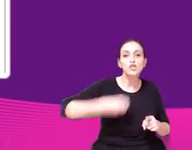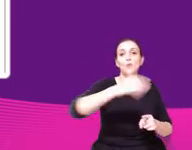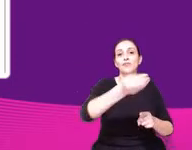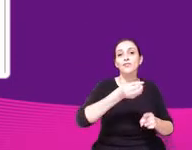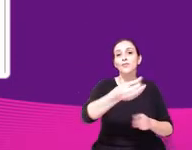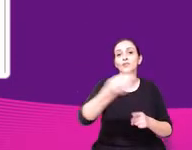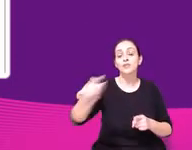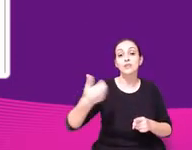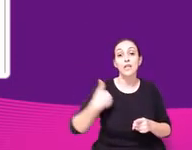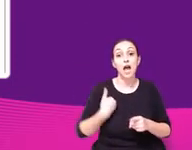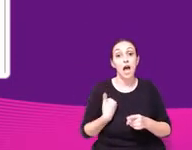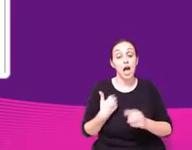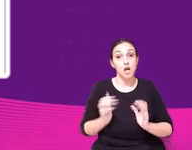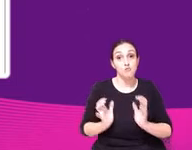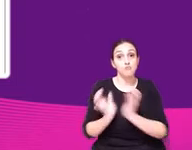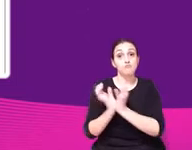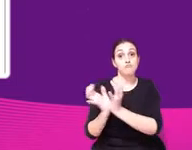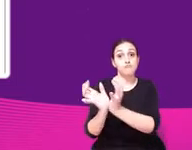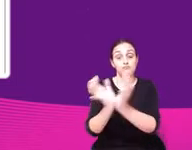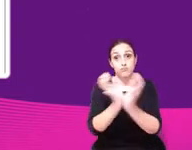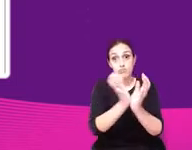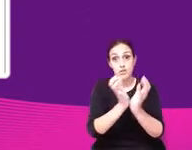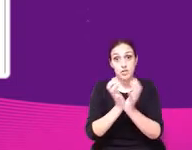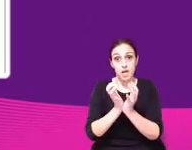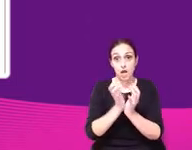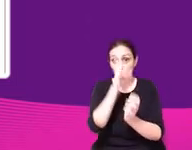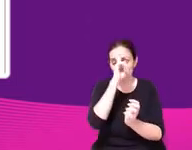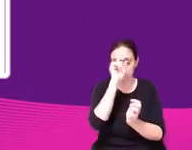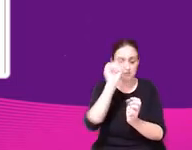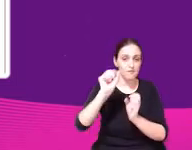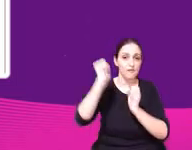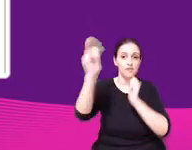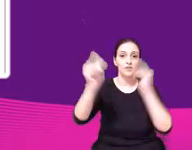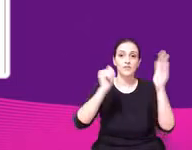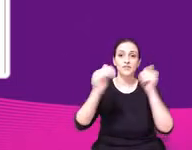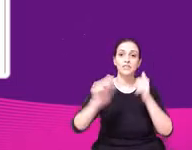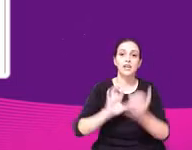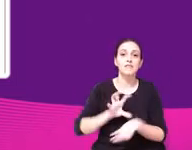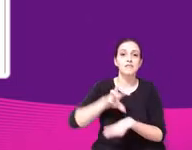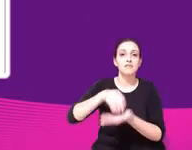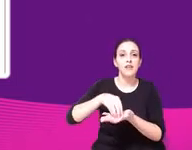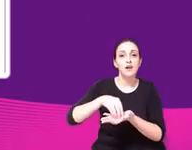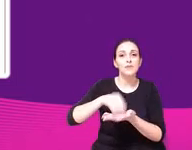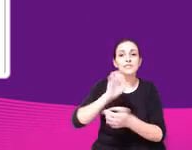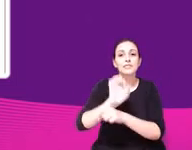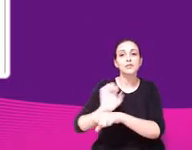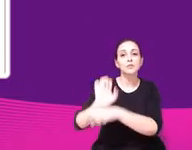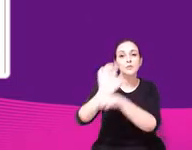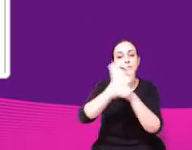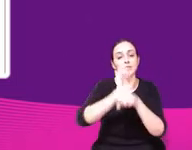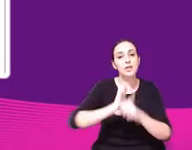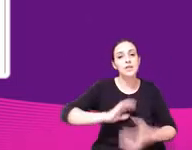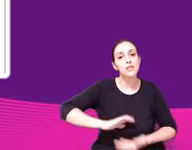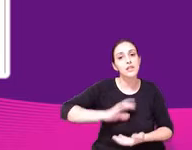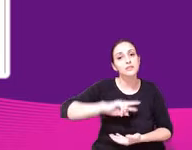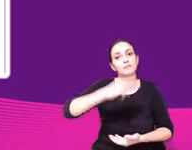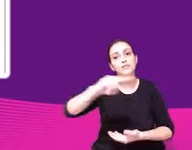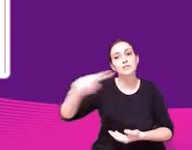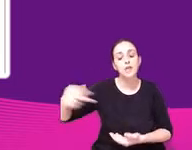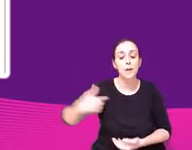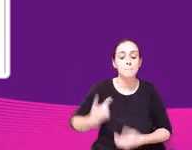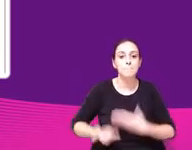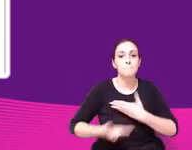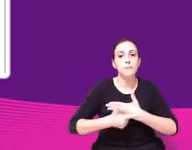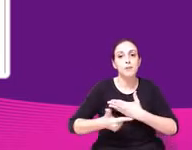organizações extra-hospitalares que fazem a procura de doadores. Normalmente, as centrais estaduais de transplantes que existiam em muitos estados faziam este papel de OP,